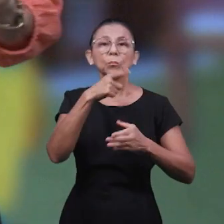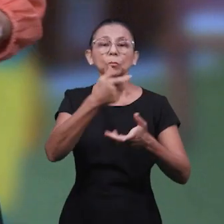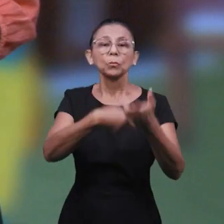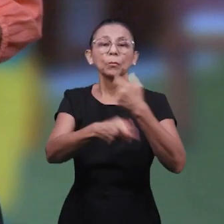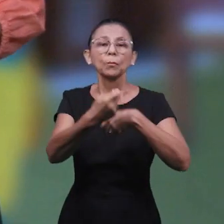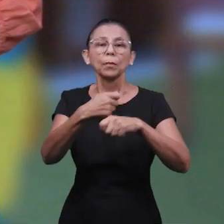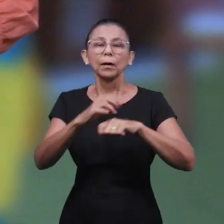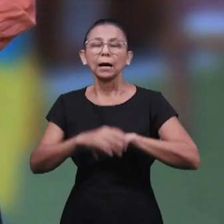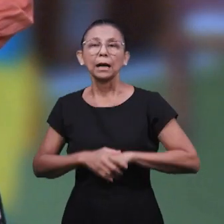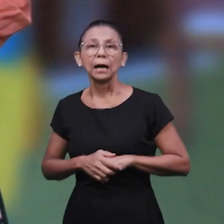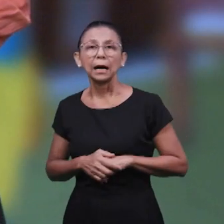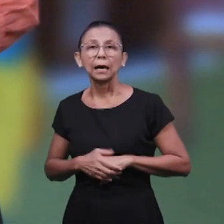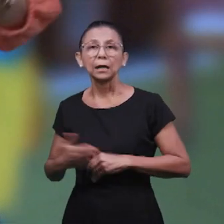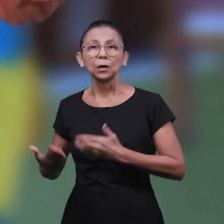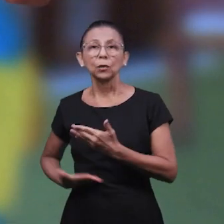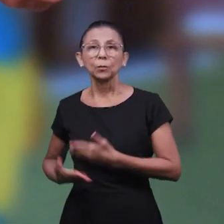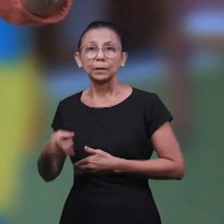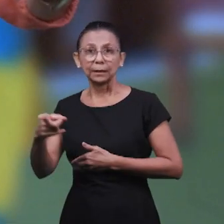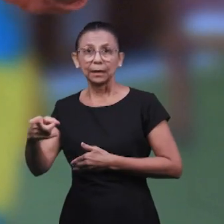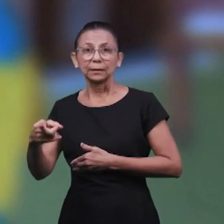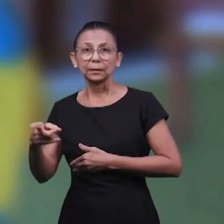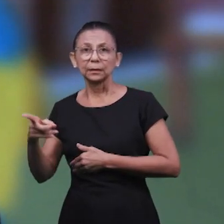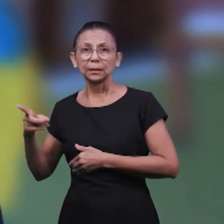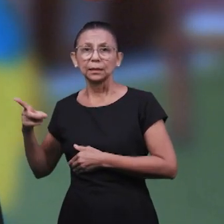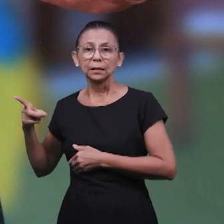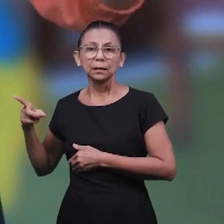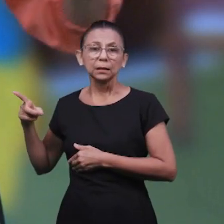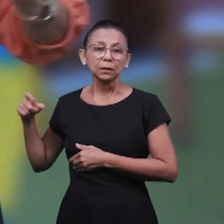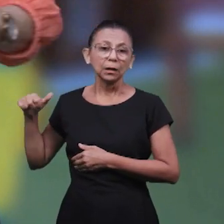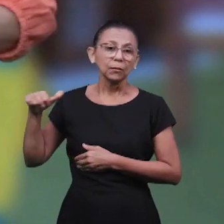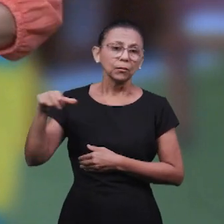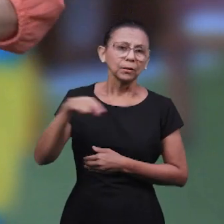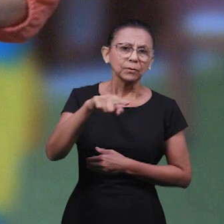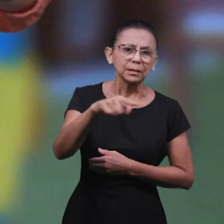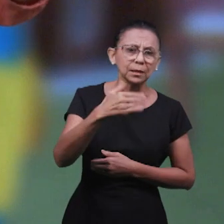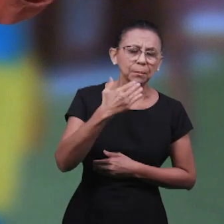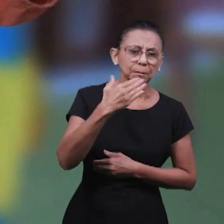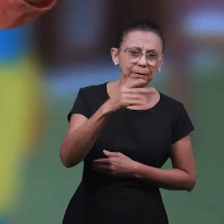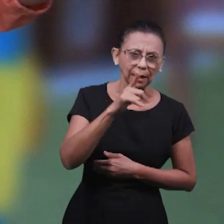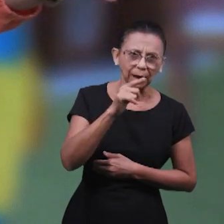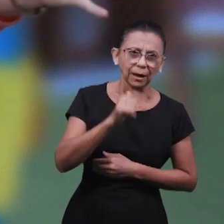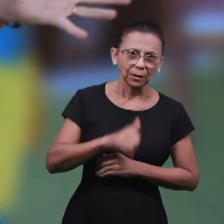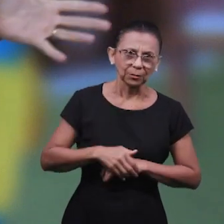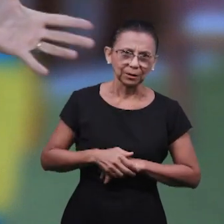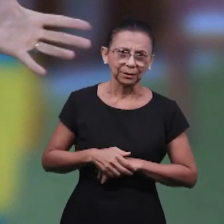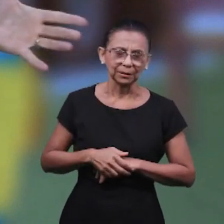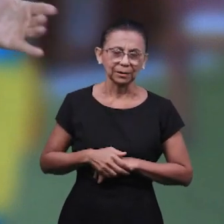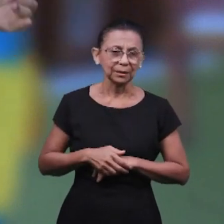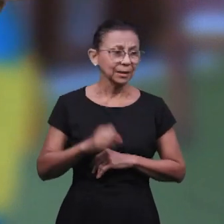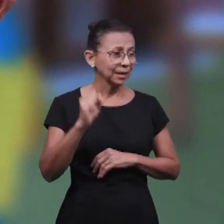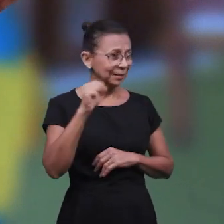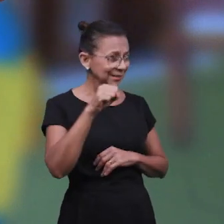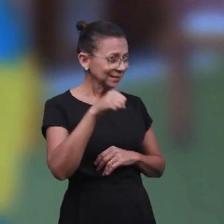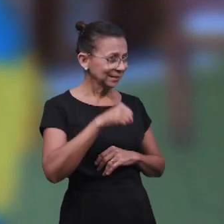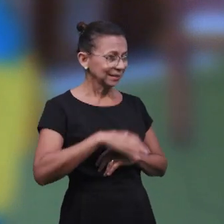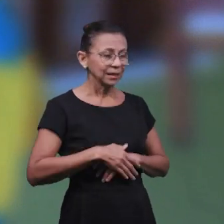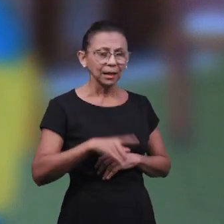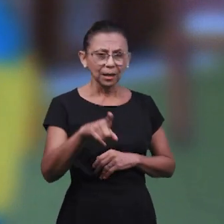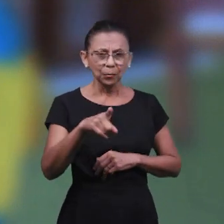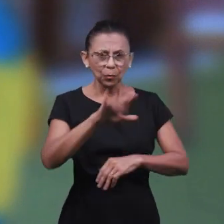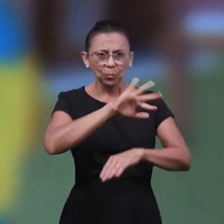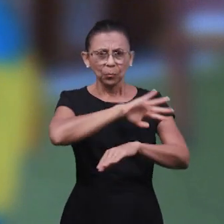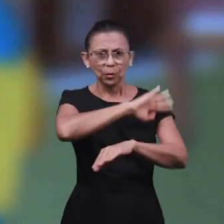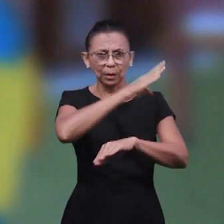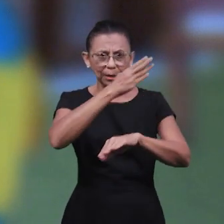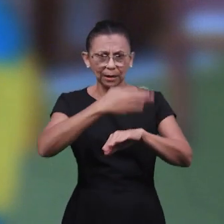para beber. E ela deu para ele e para os seus camelos. Então eles começaram a conversar e Eliezer